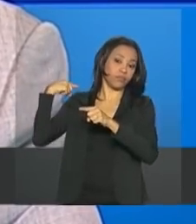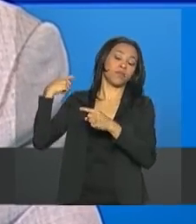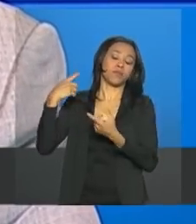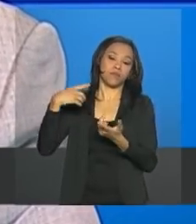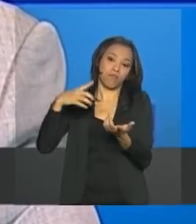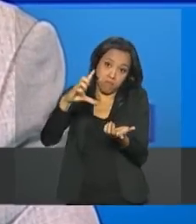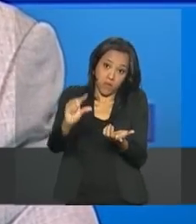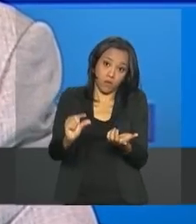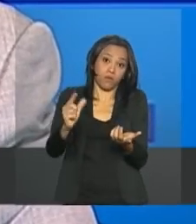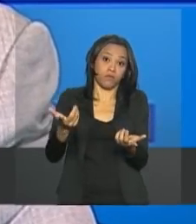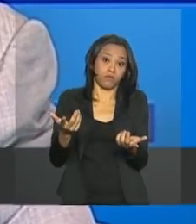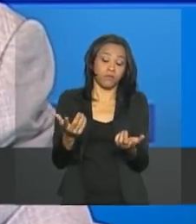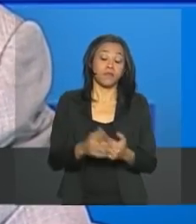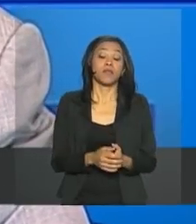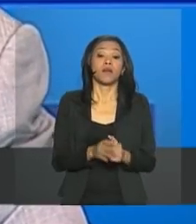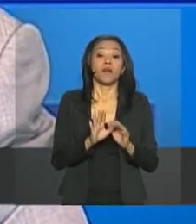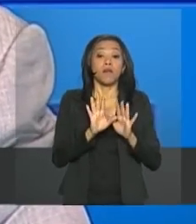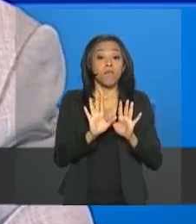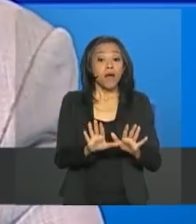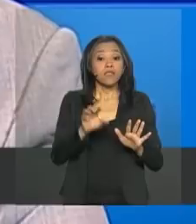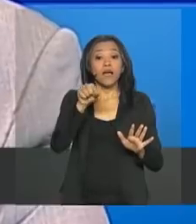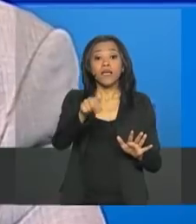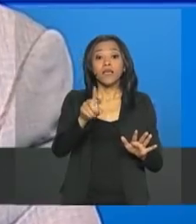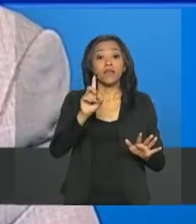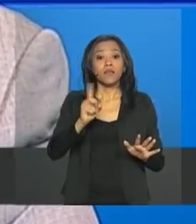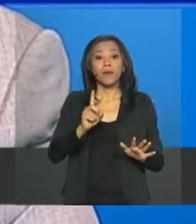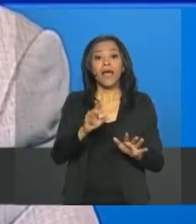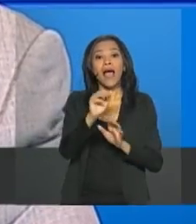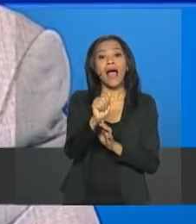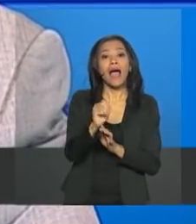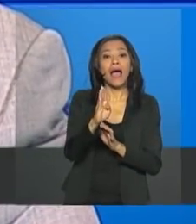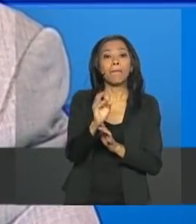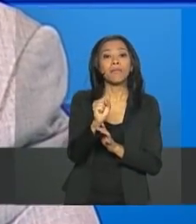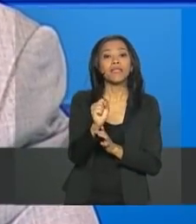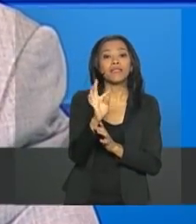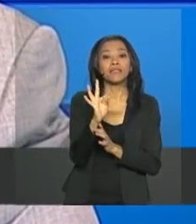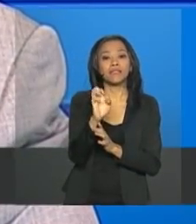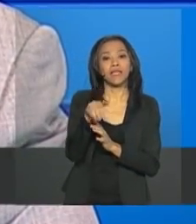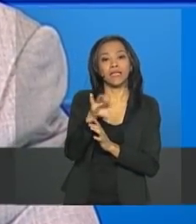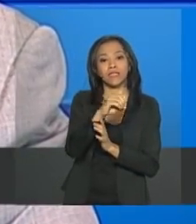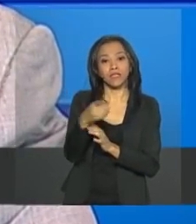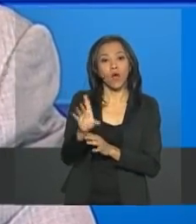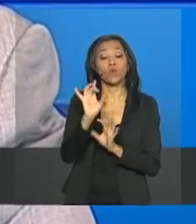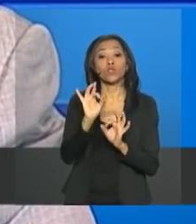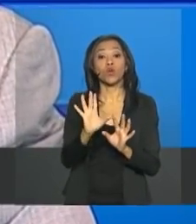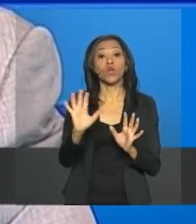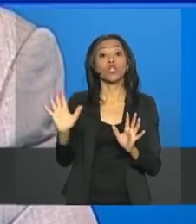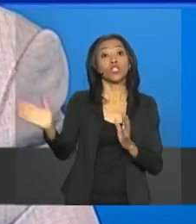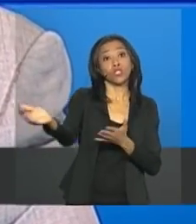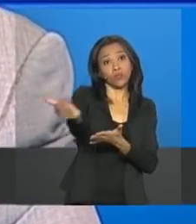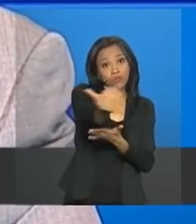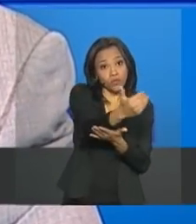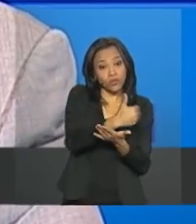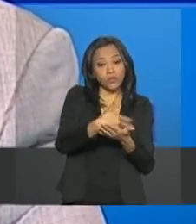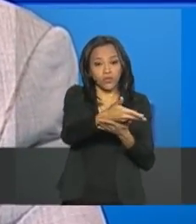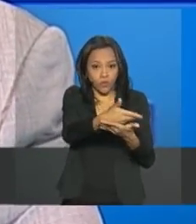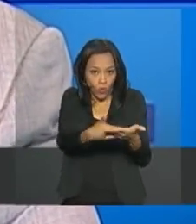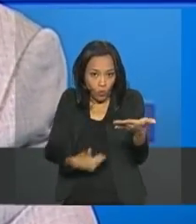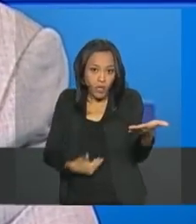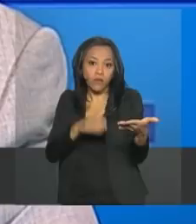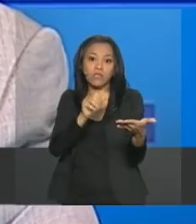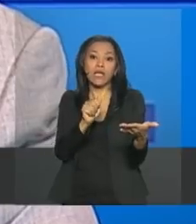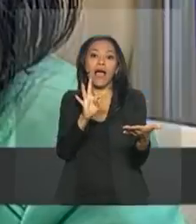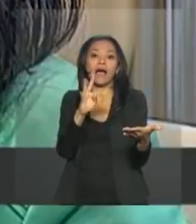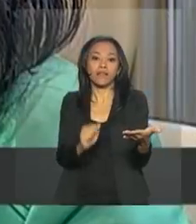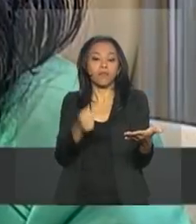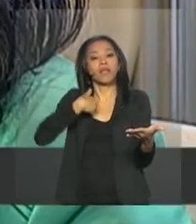dia lembrando que aqui não se trata de abstenção a abstenção só pode ser calculado quando chegar em todas as atas todas as informações ea